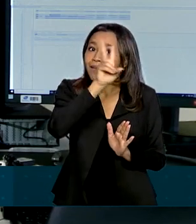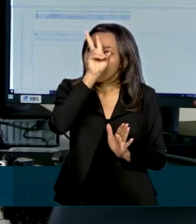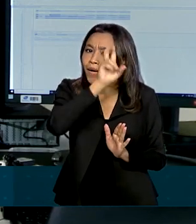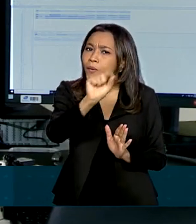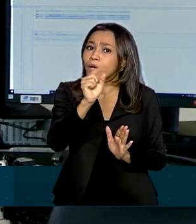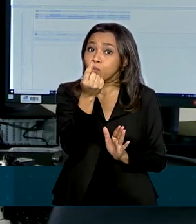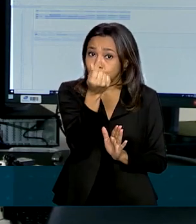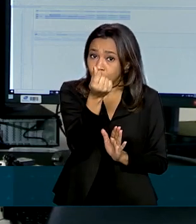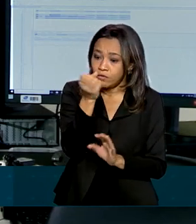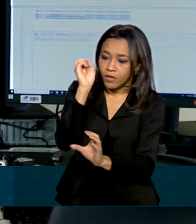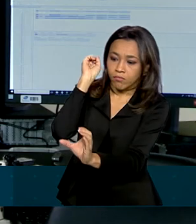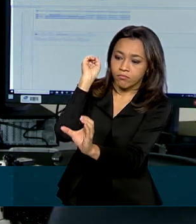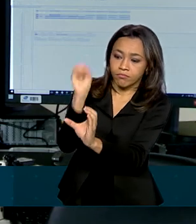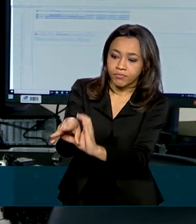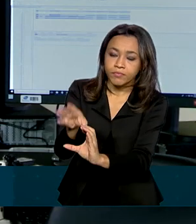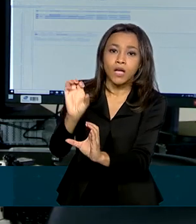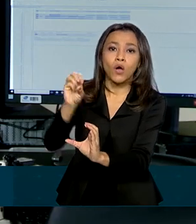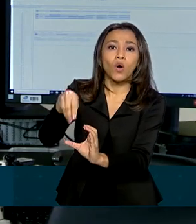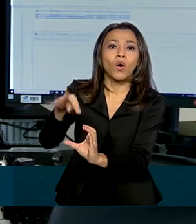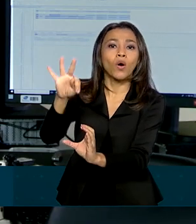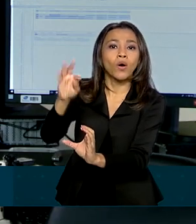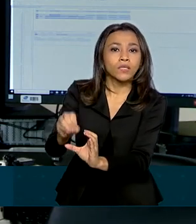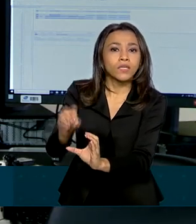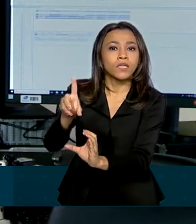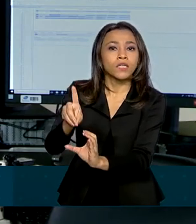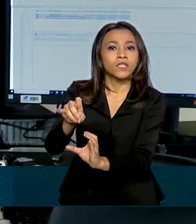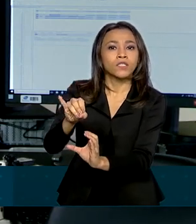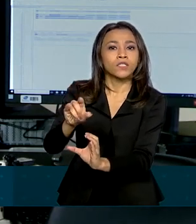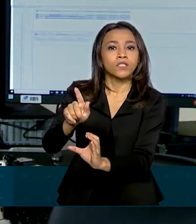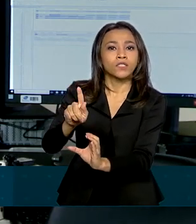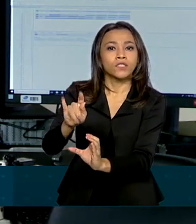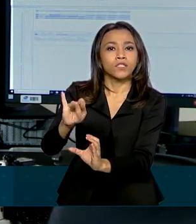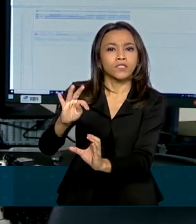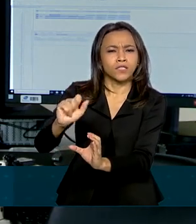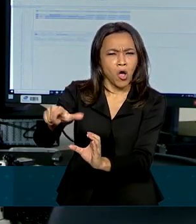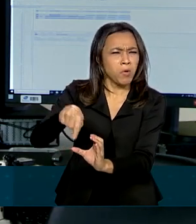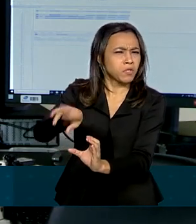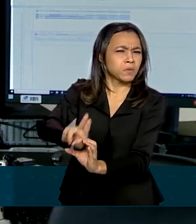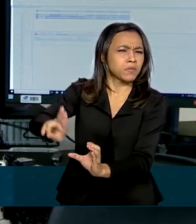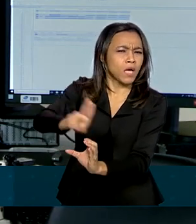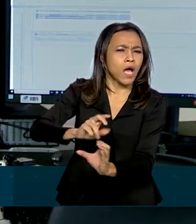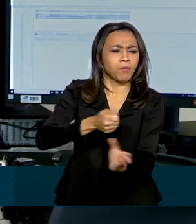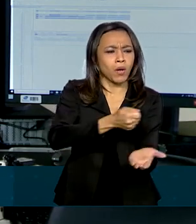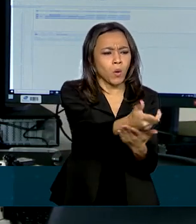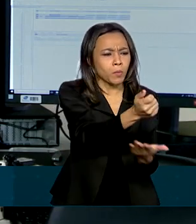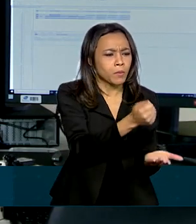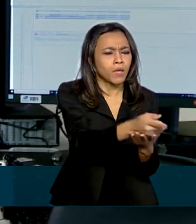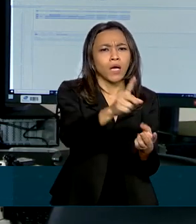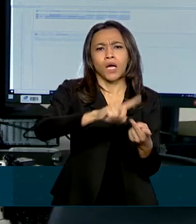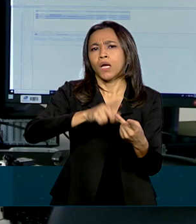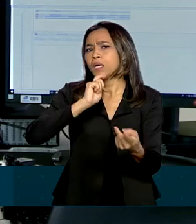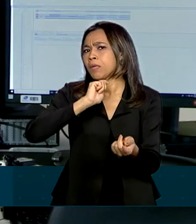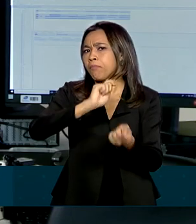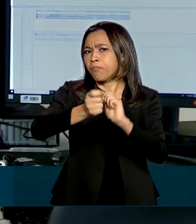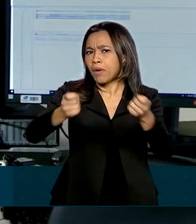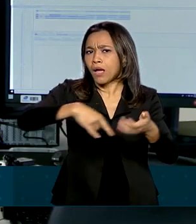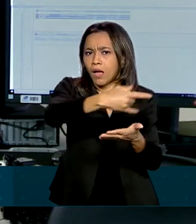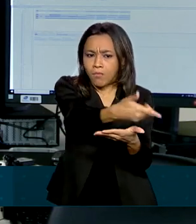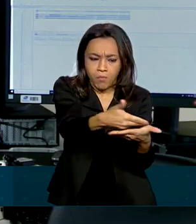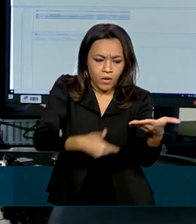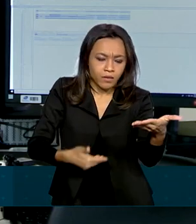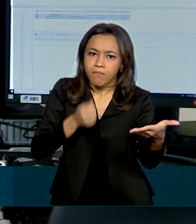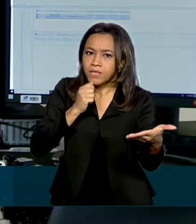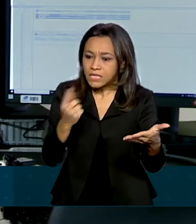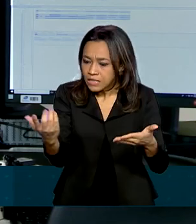dinheiro fica disponível na conta digital. Então, ele pode ser usado para fazer compras e pagar boletos, mas não pode ser